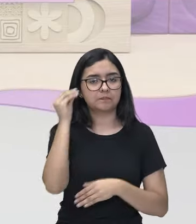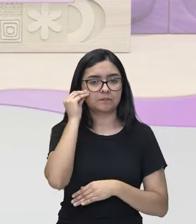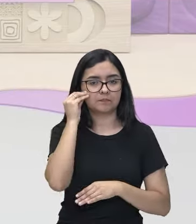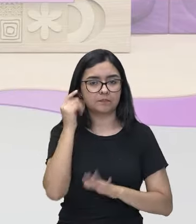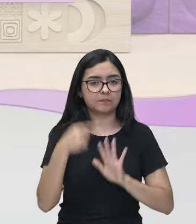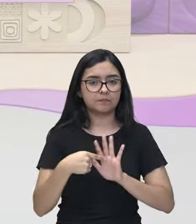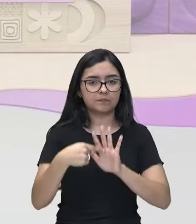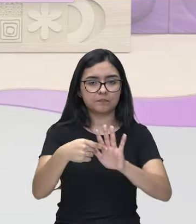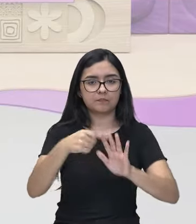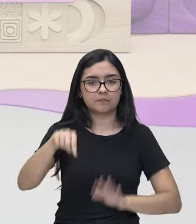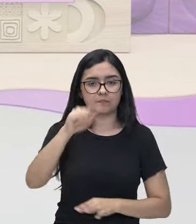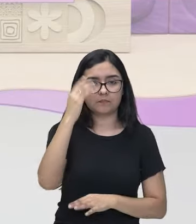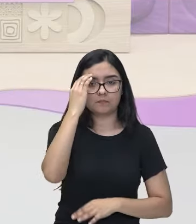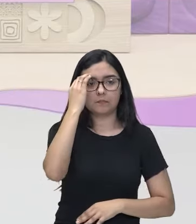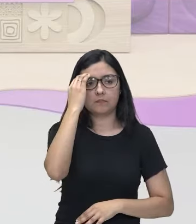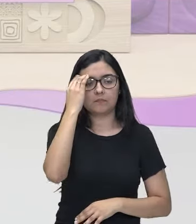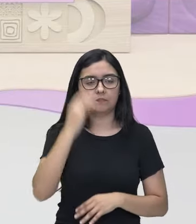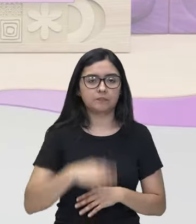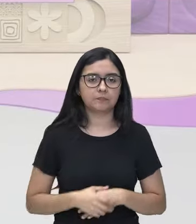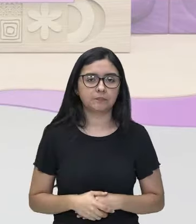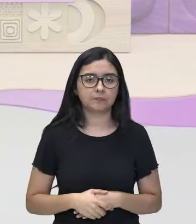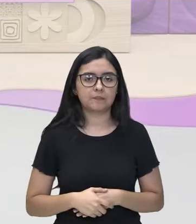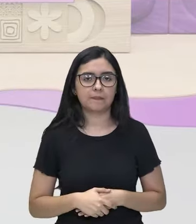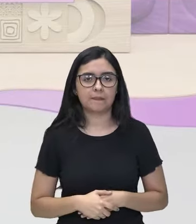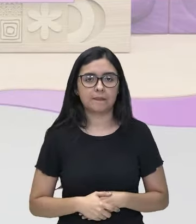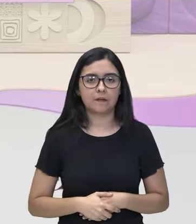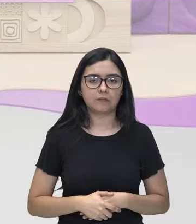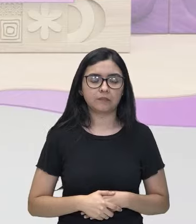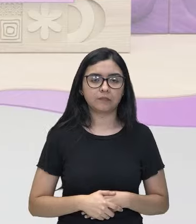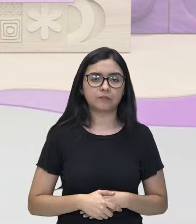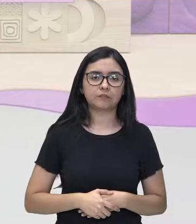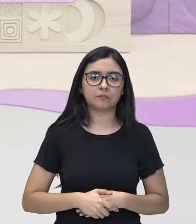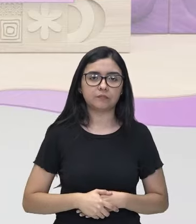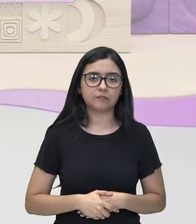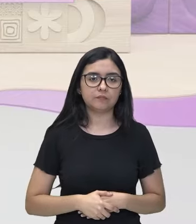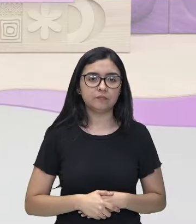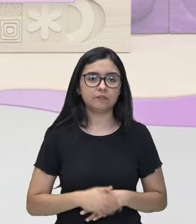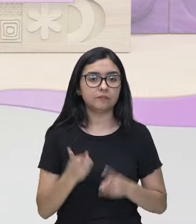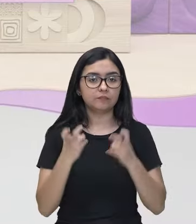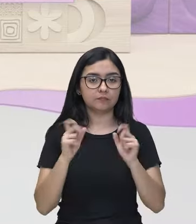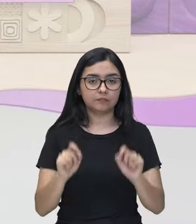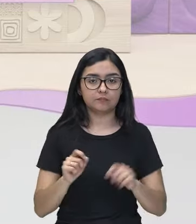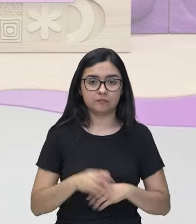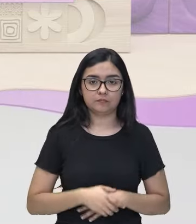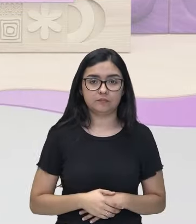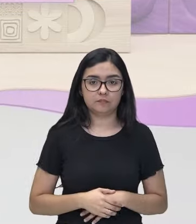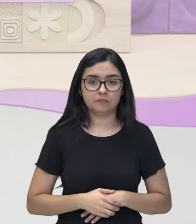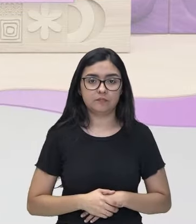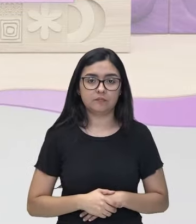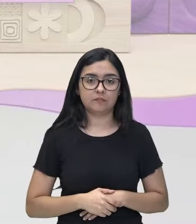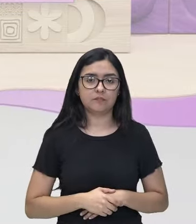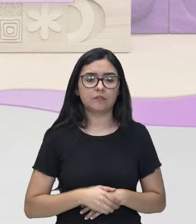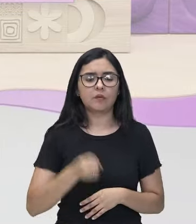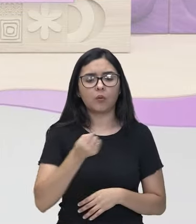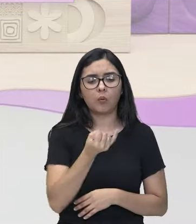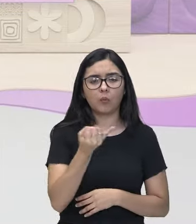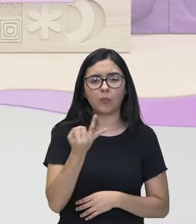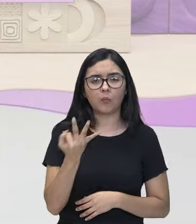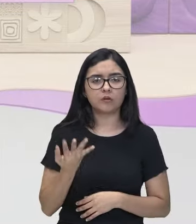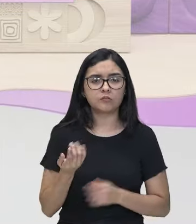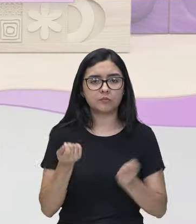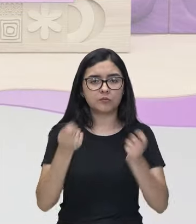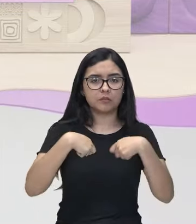você mais uma ideia que está associada à multiplicação. E olha só, é a ideia de contar as